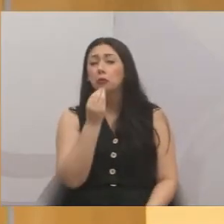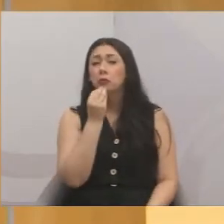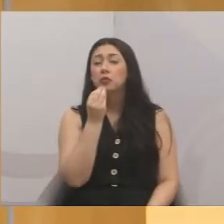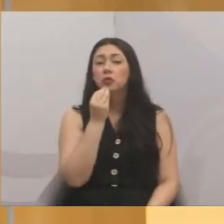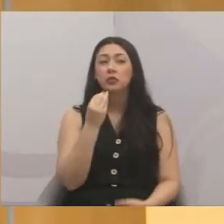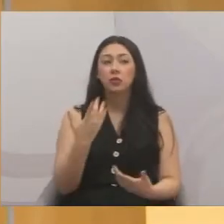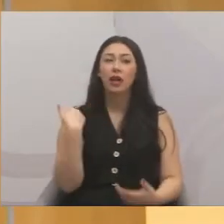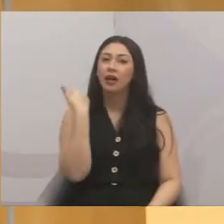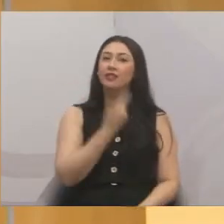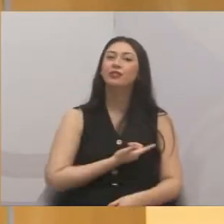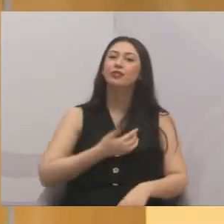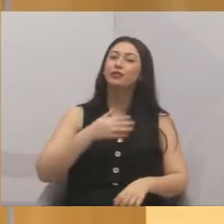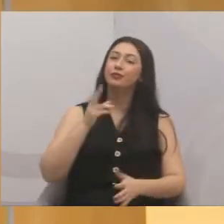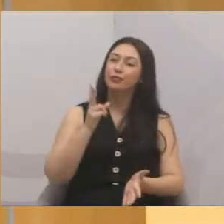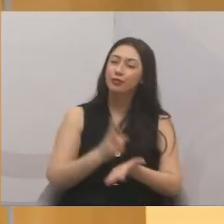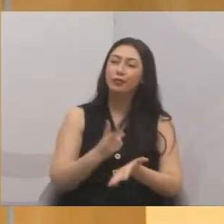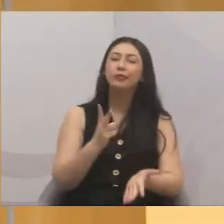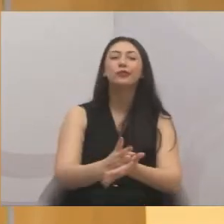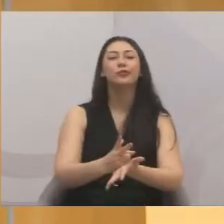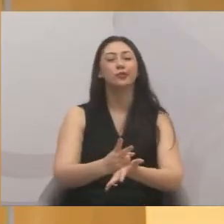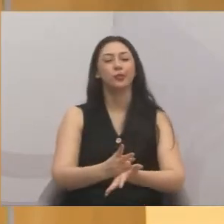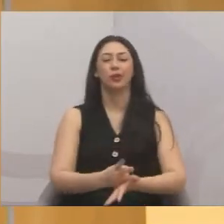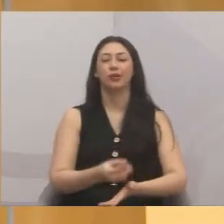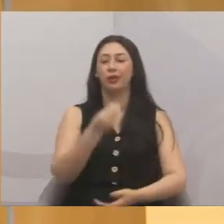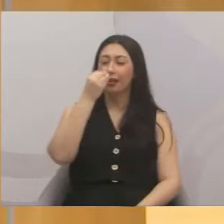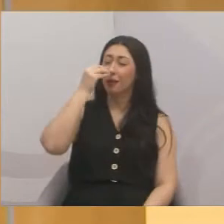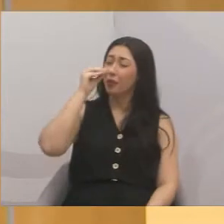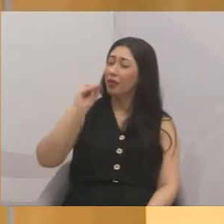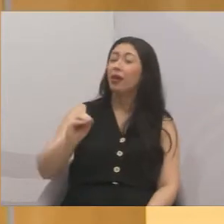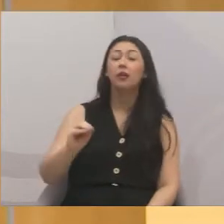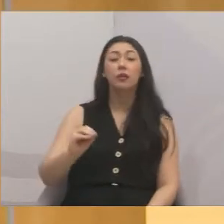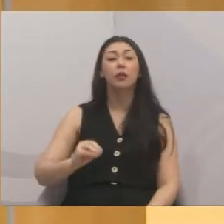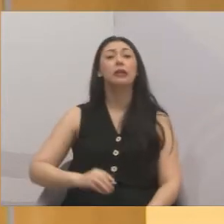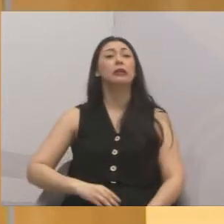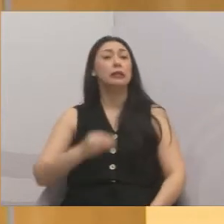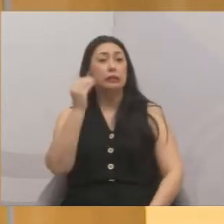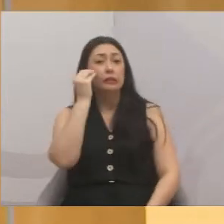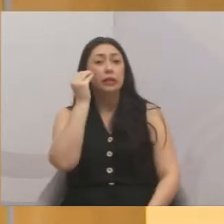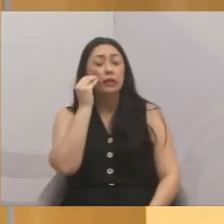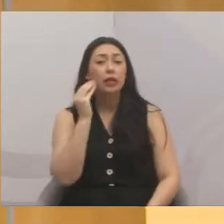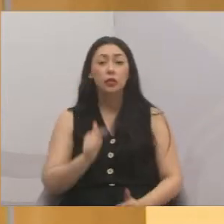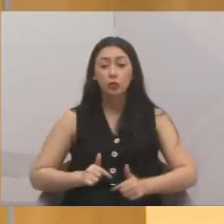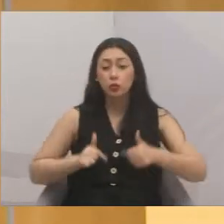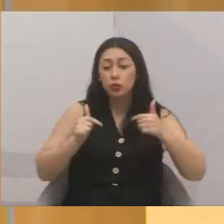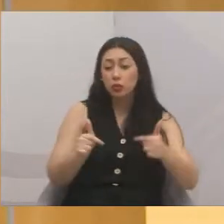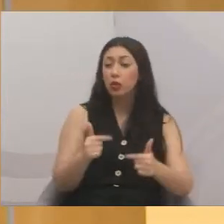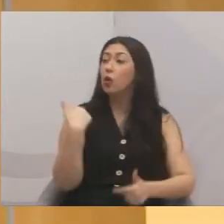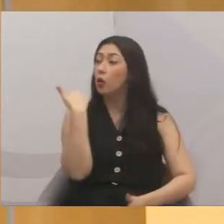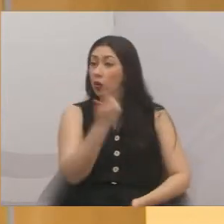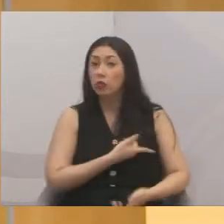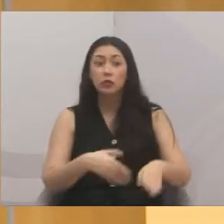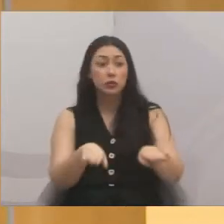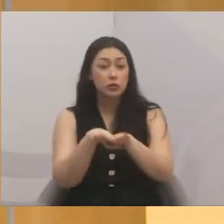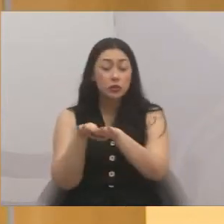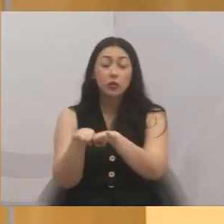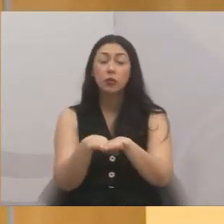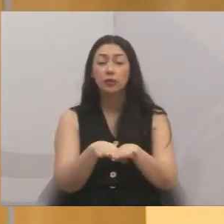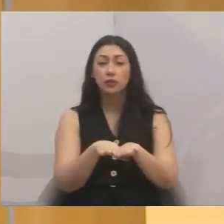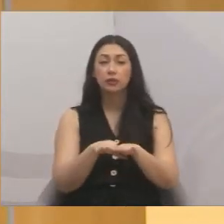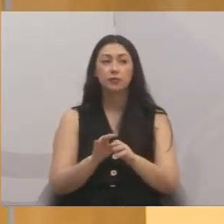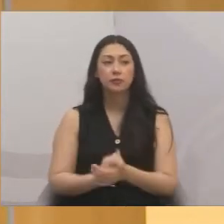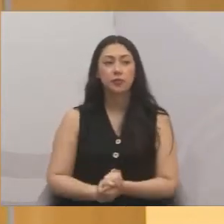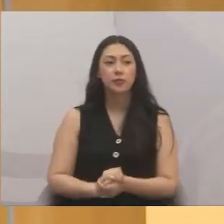gente continua à margem, a gente continua lutando para dizer que somos iguais, porque somos. Quando eu venho